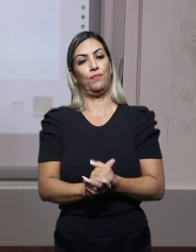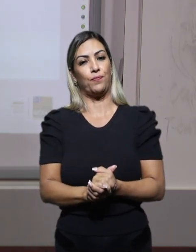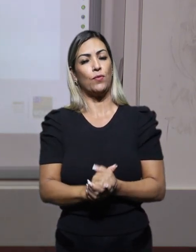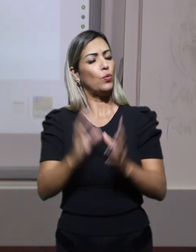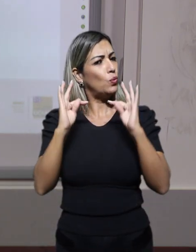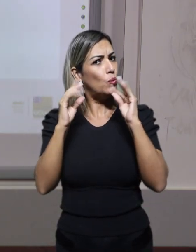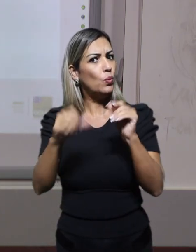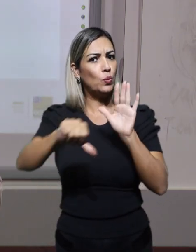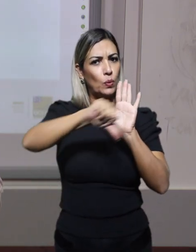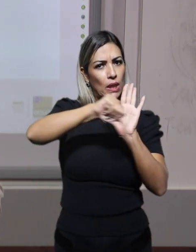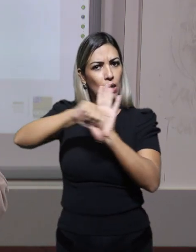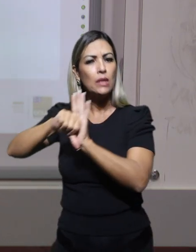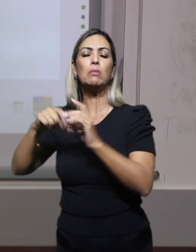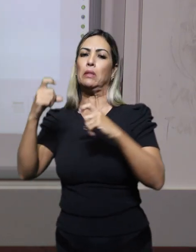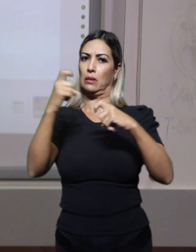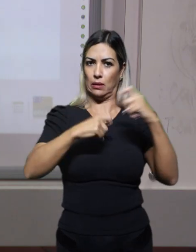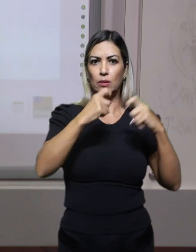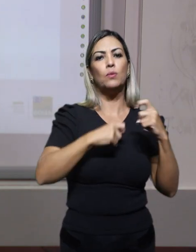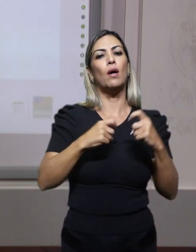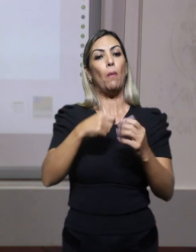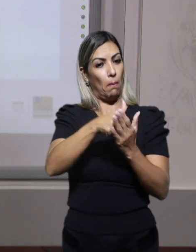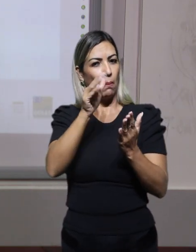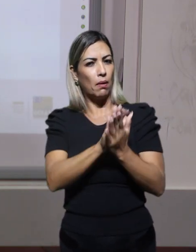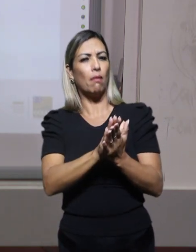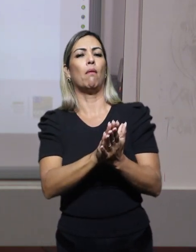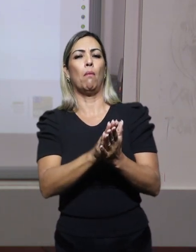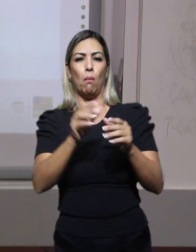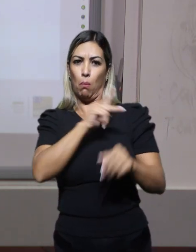os crimes sexuais, eles são de ação penal pública